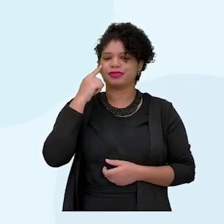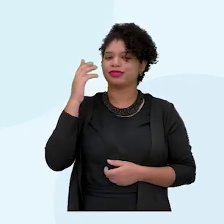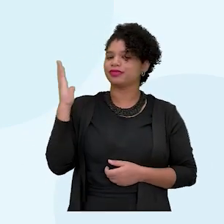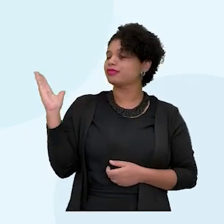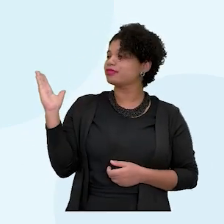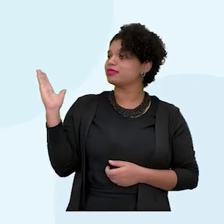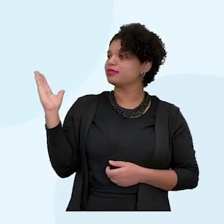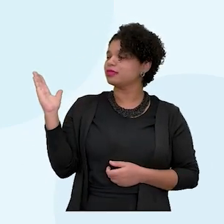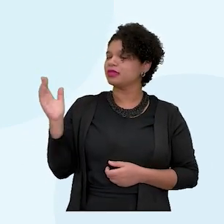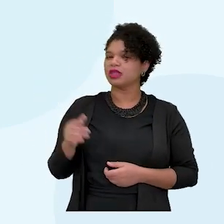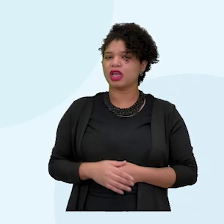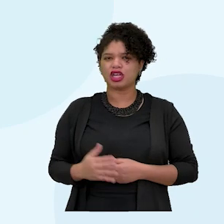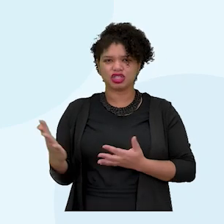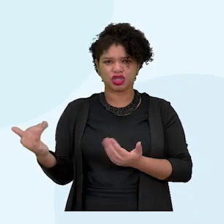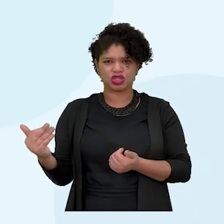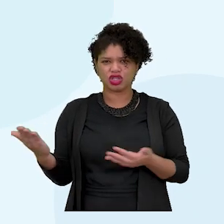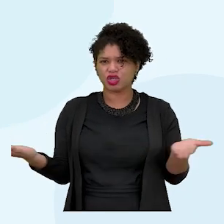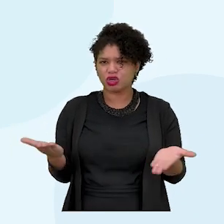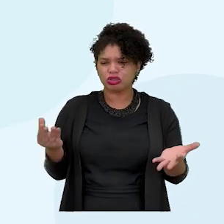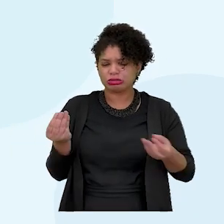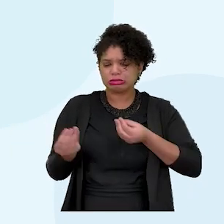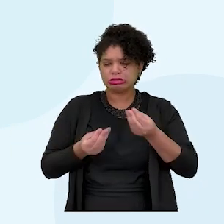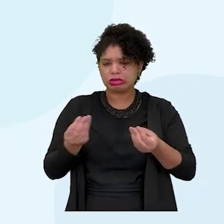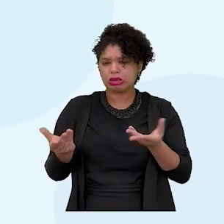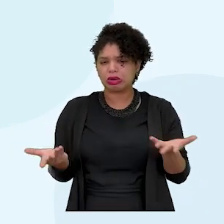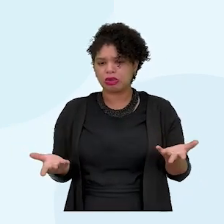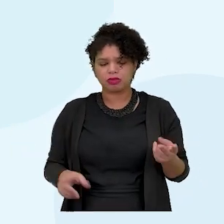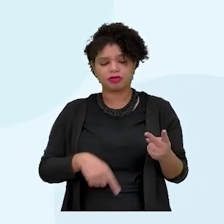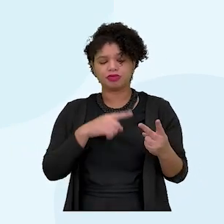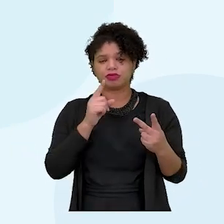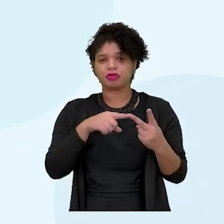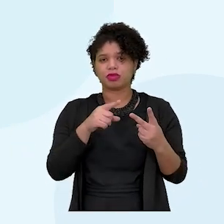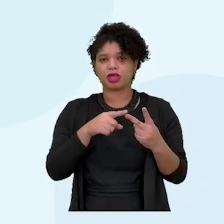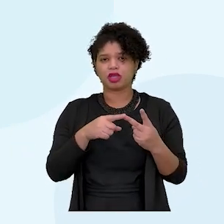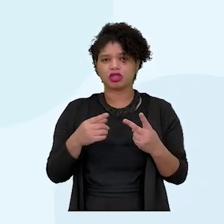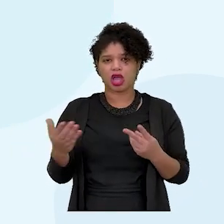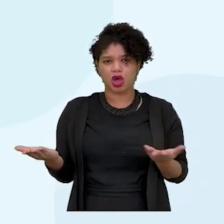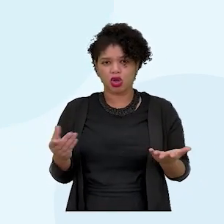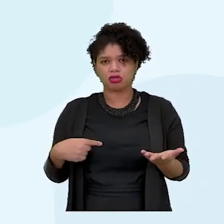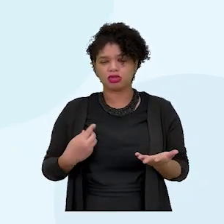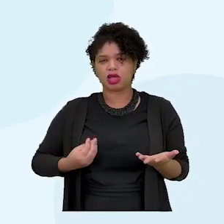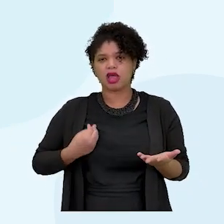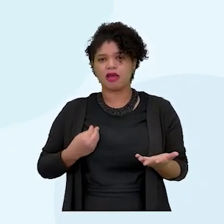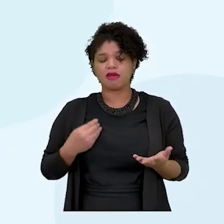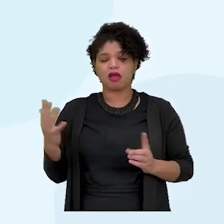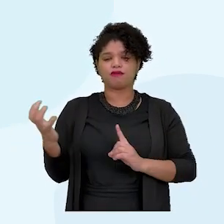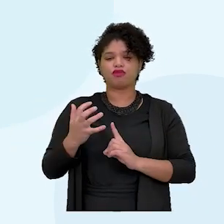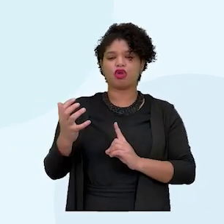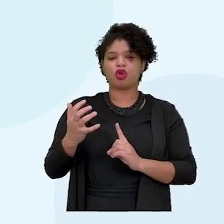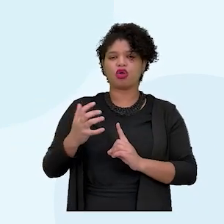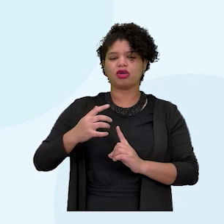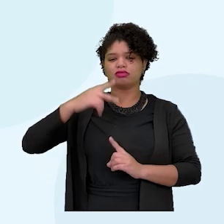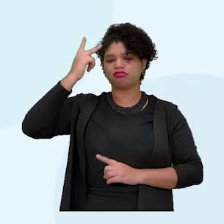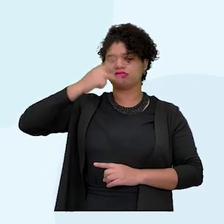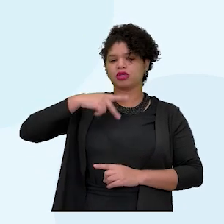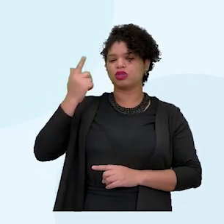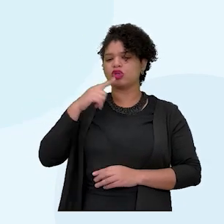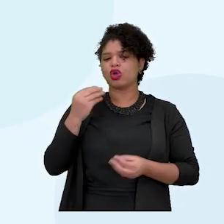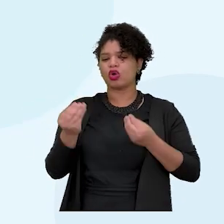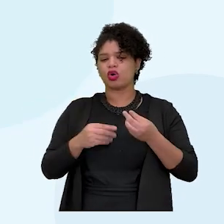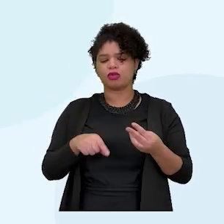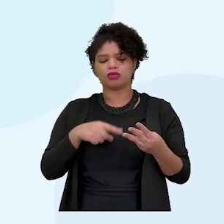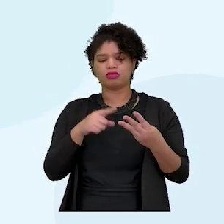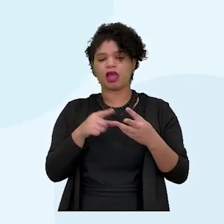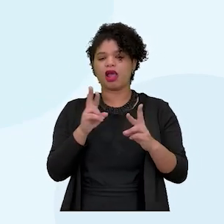em que vivemos influencia quem nós somos? E qual relação temos com o futuro e nossos projetos de